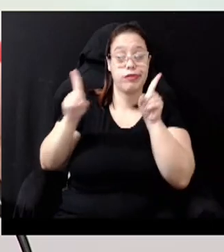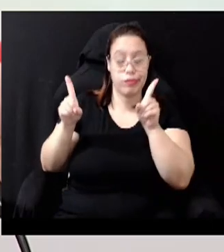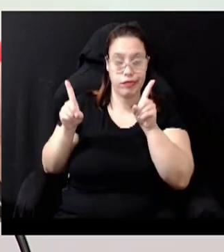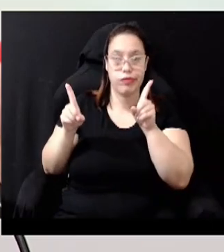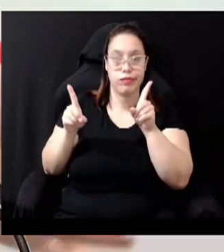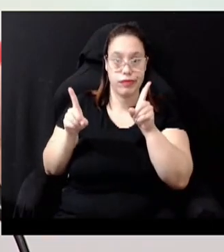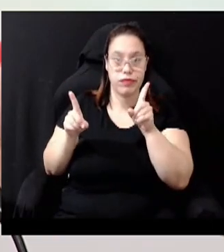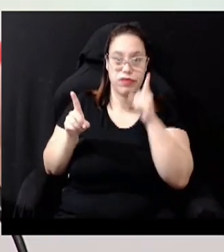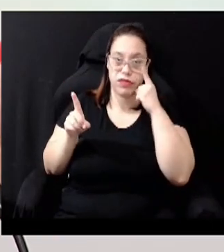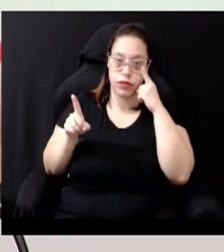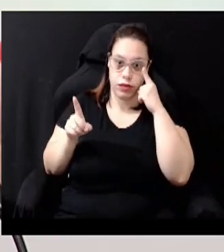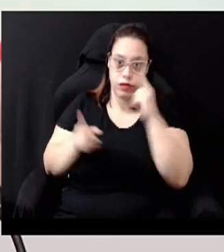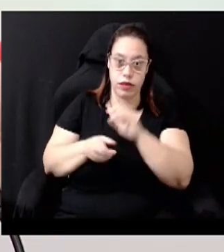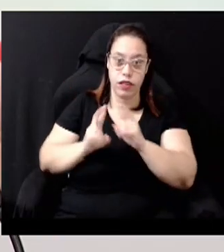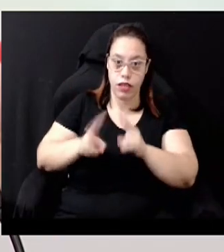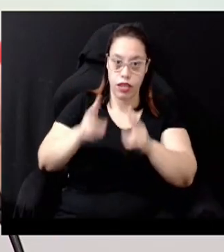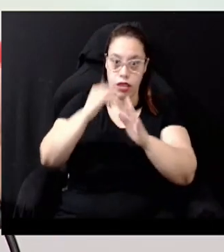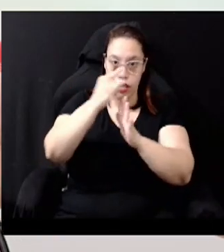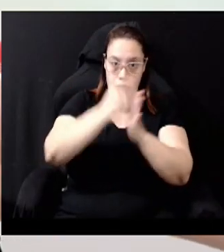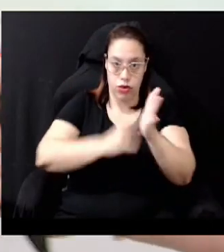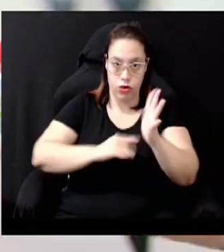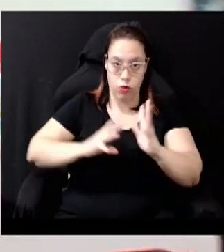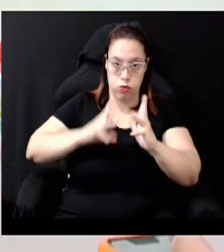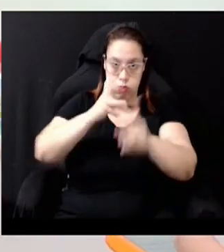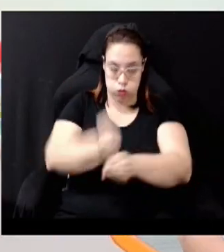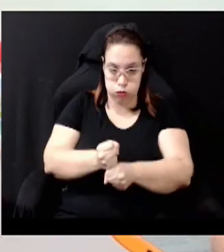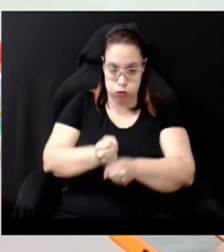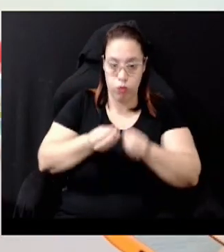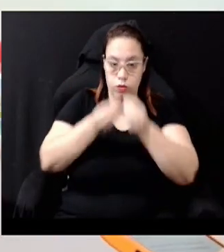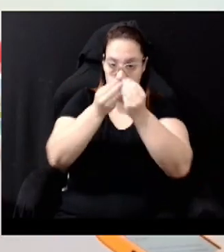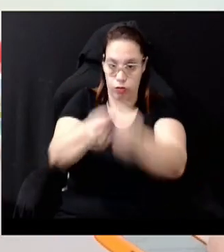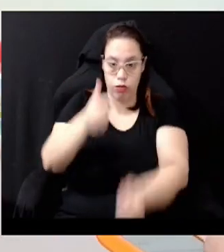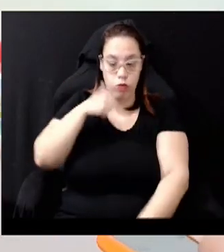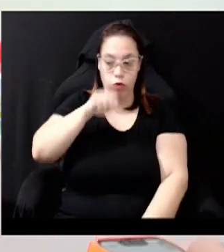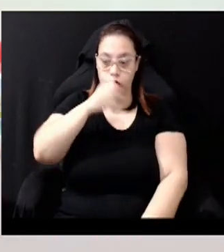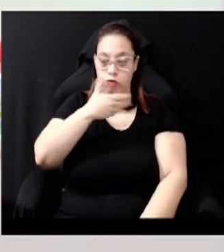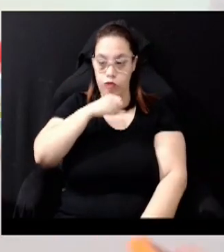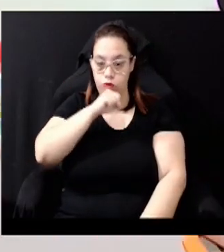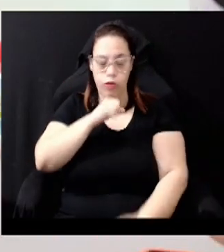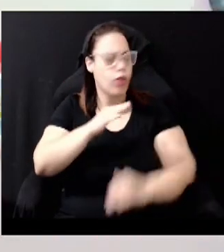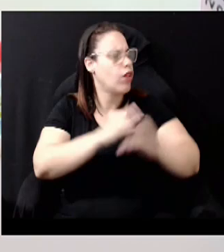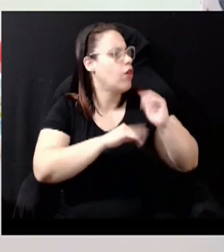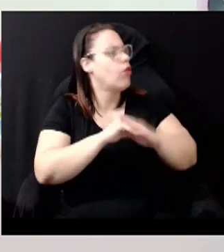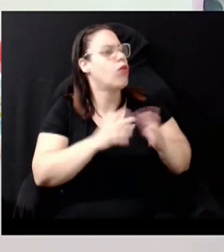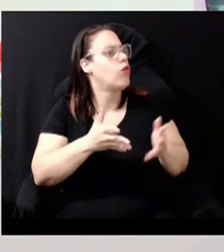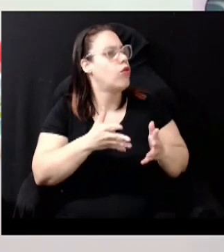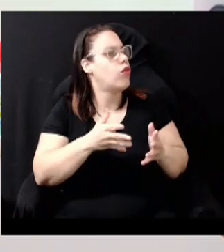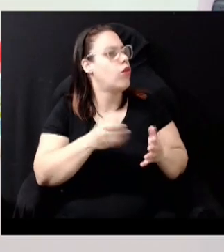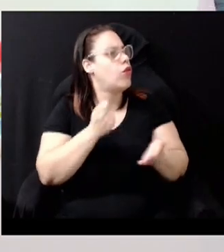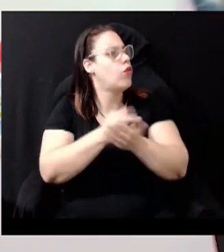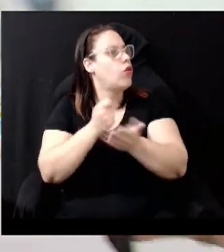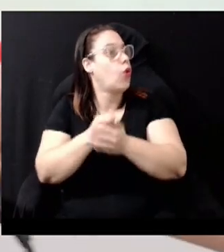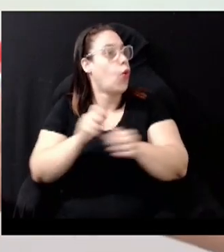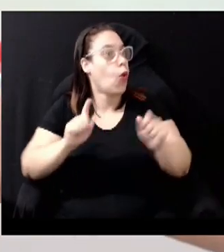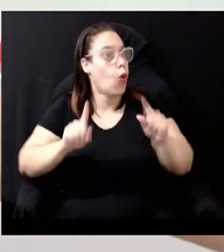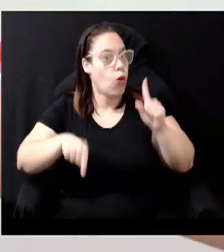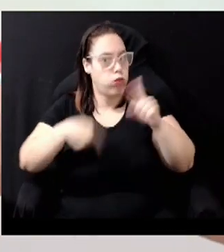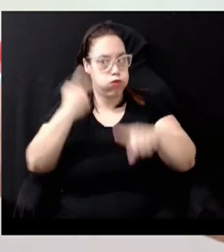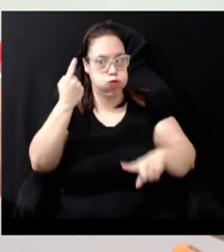tem sempre a lista completa para oferecer para os pais. E teve algum produto que as vendas surpreenderam assim nesse